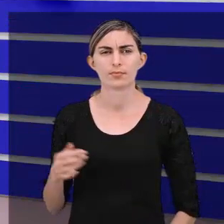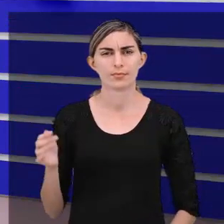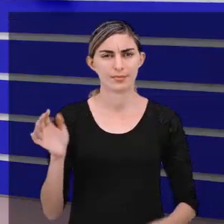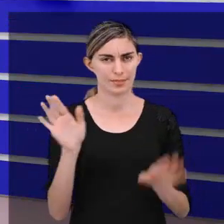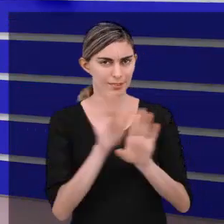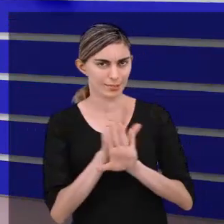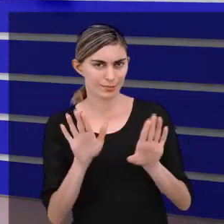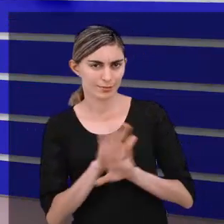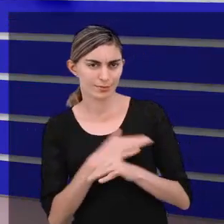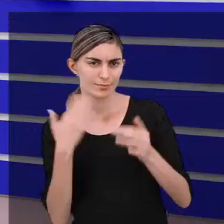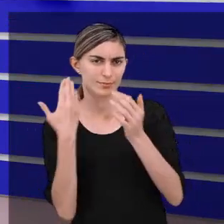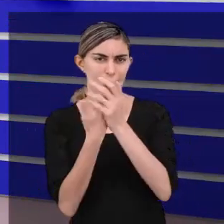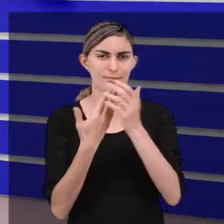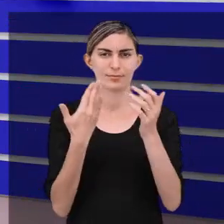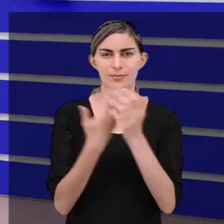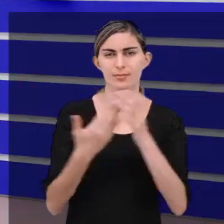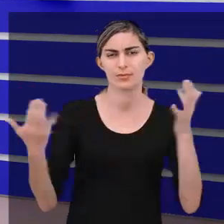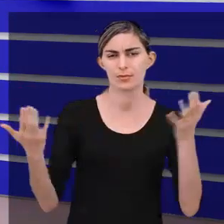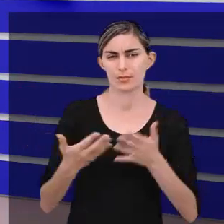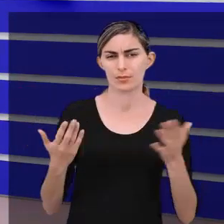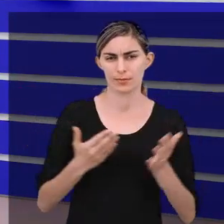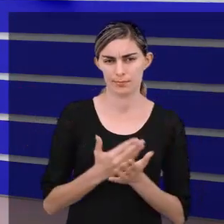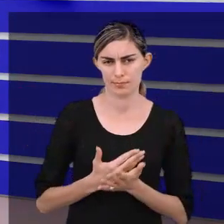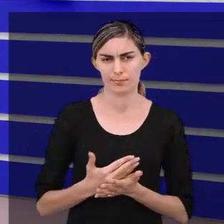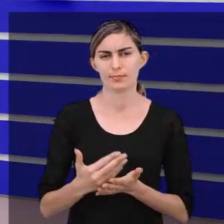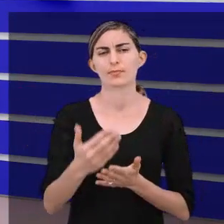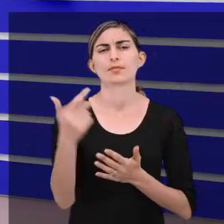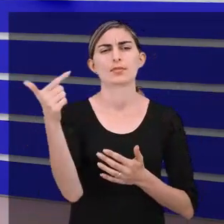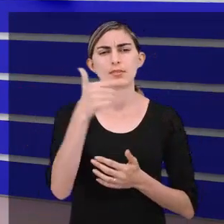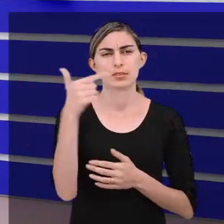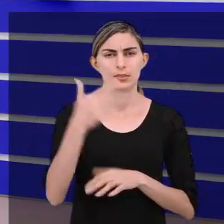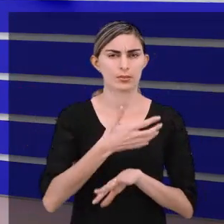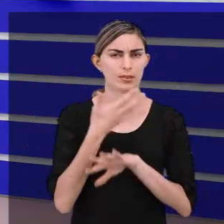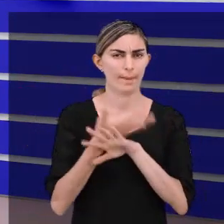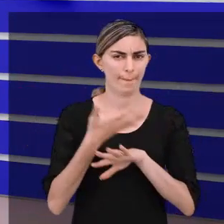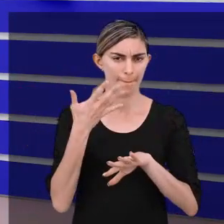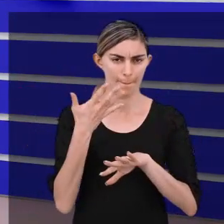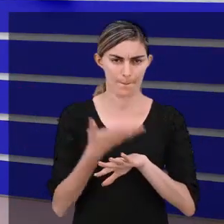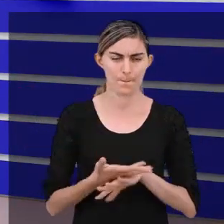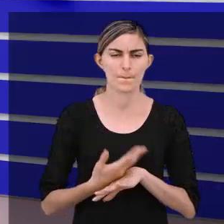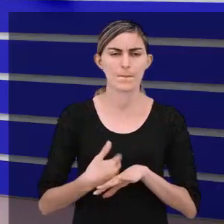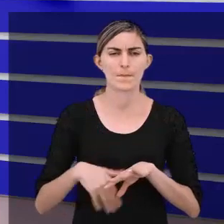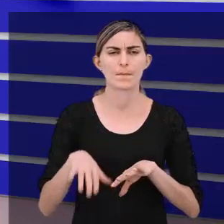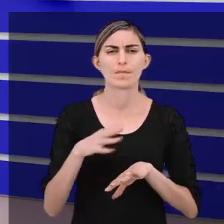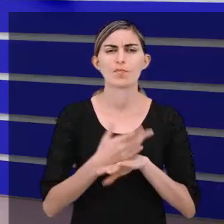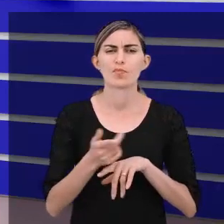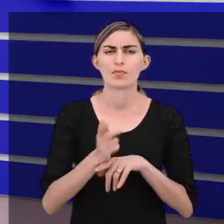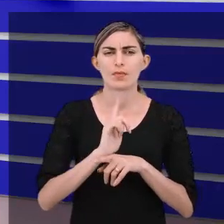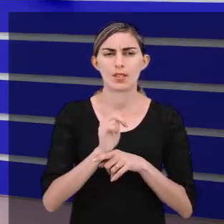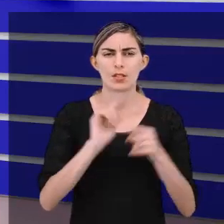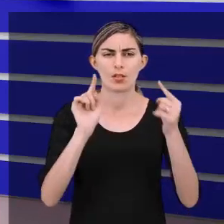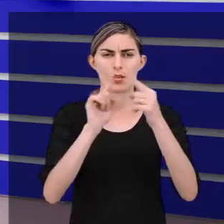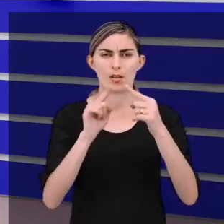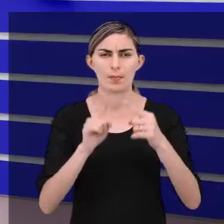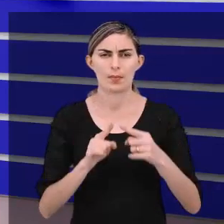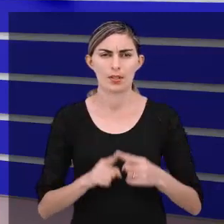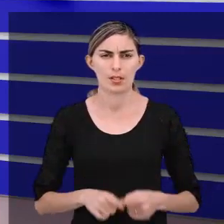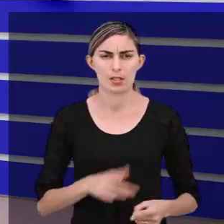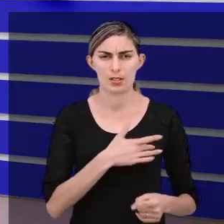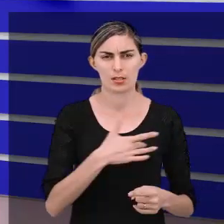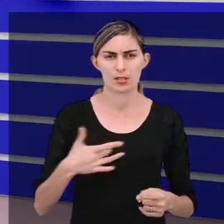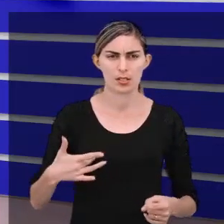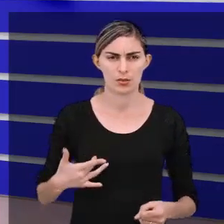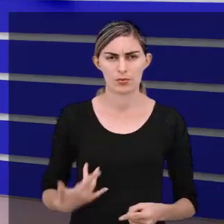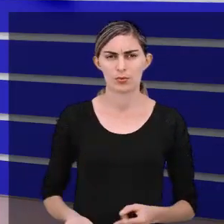Olá, estudante! Hoje estamos dando início à segunda competência da disciplina de Gestão Aplicada à Saúde